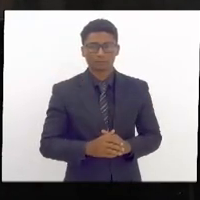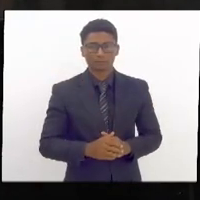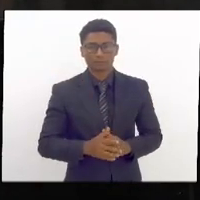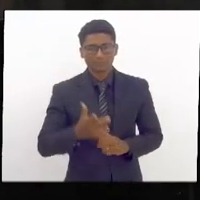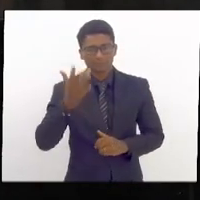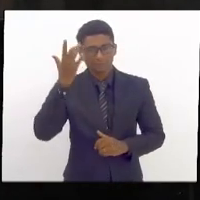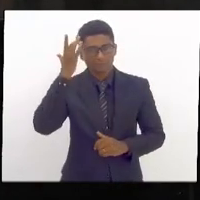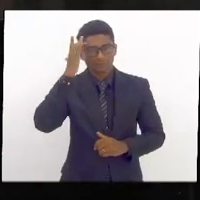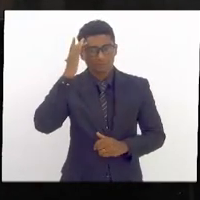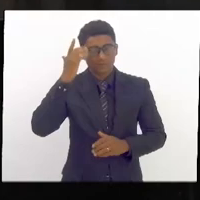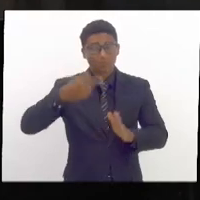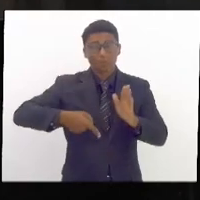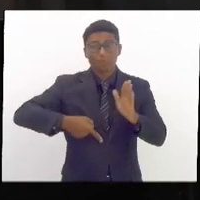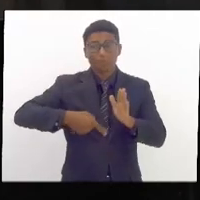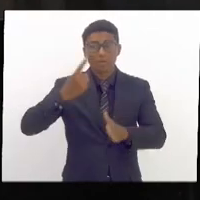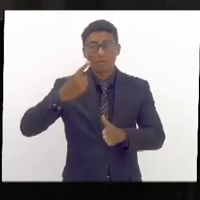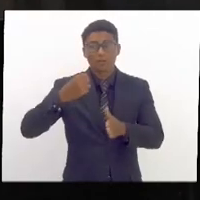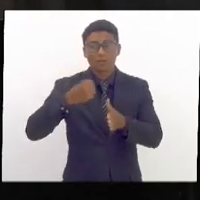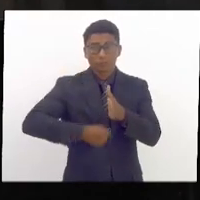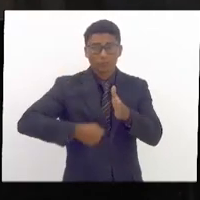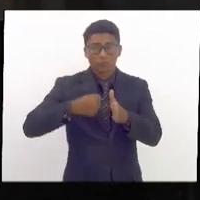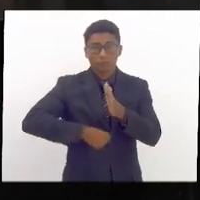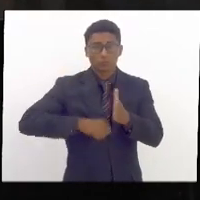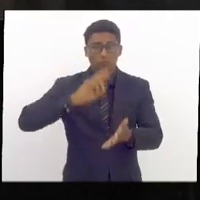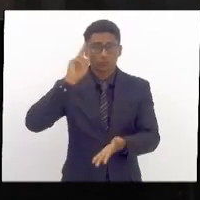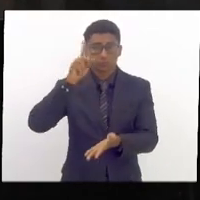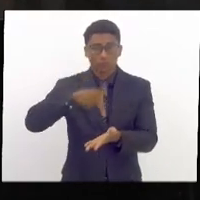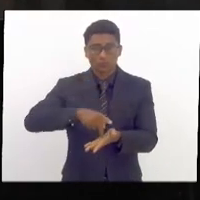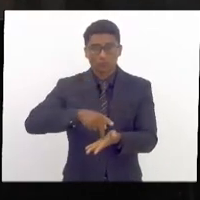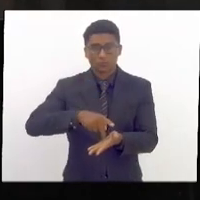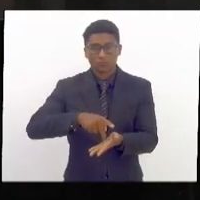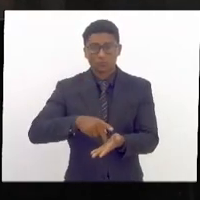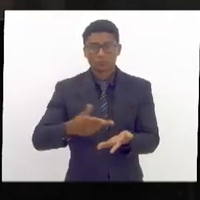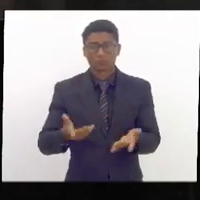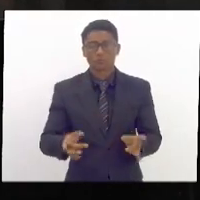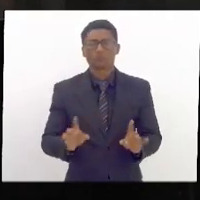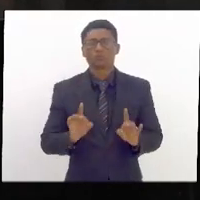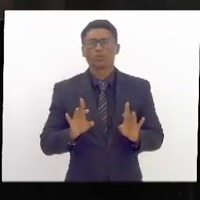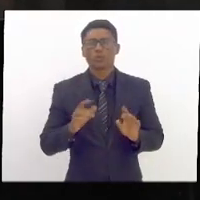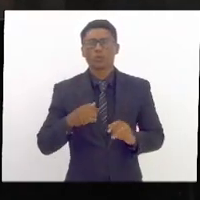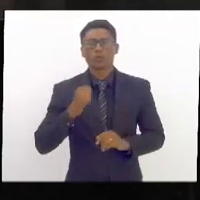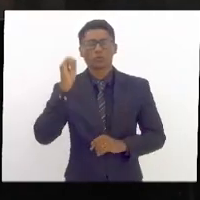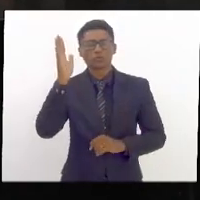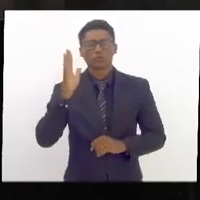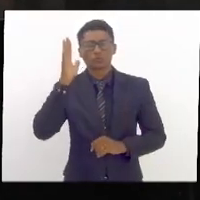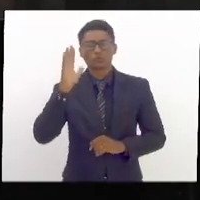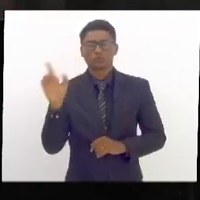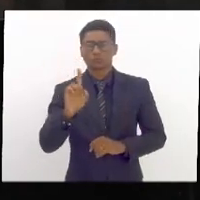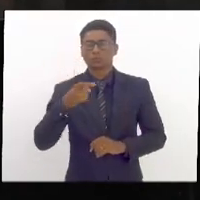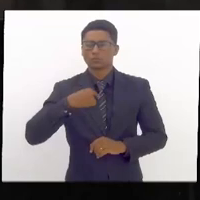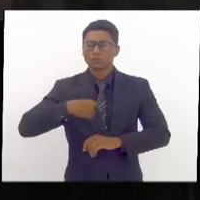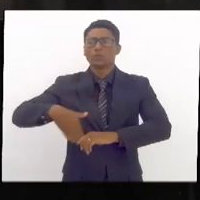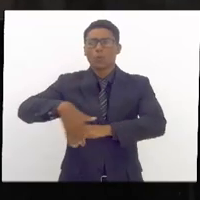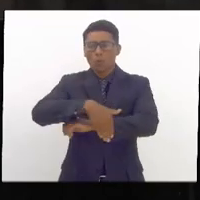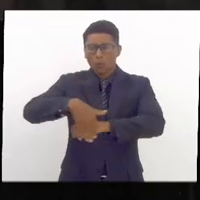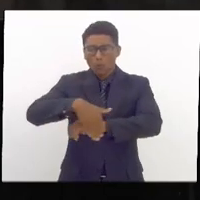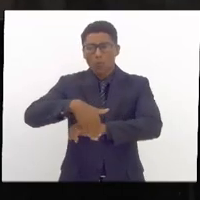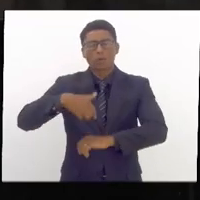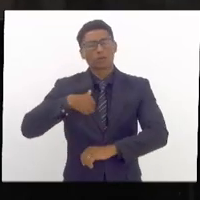luta, luta mesmo, não era mandato de só discurso, não. Eu ia para a rua,